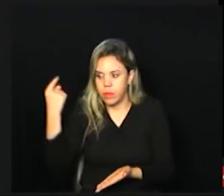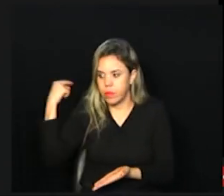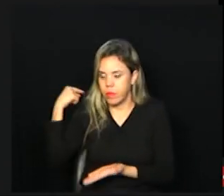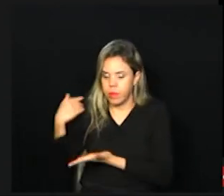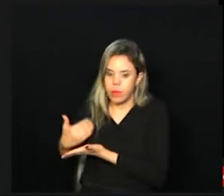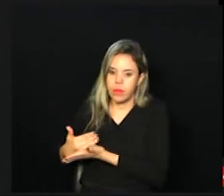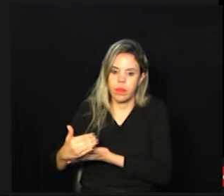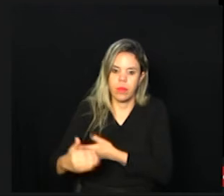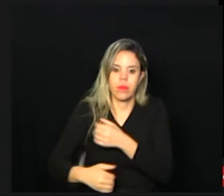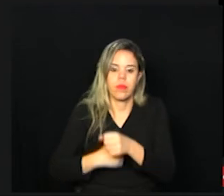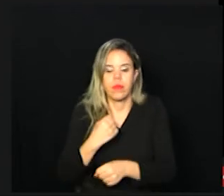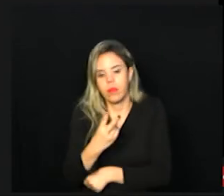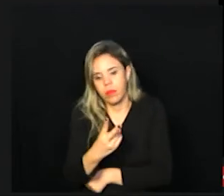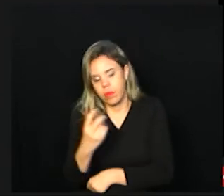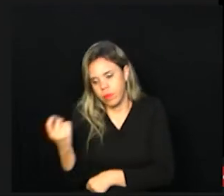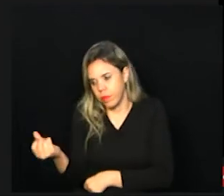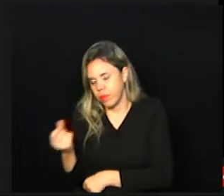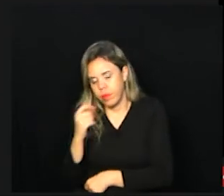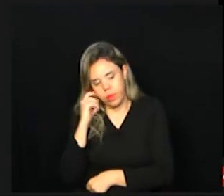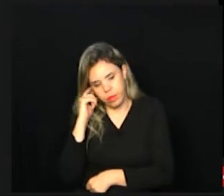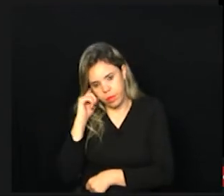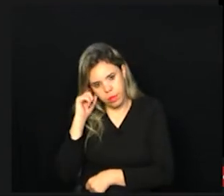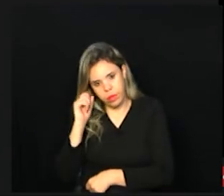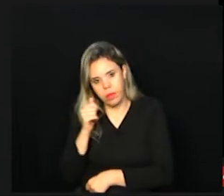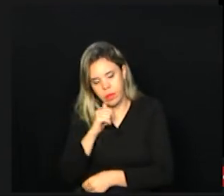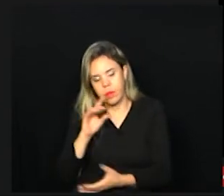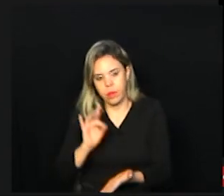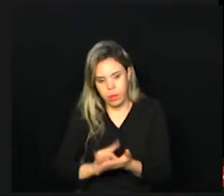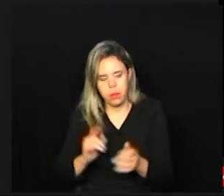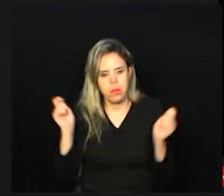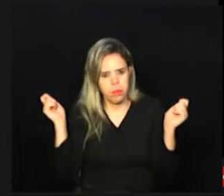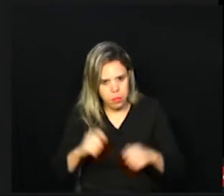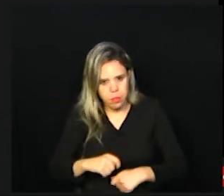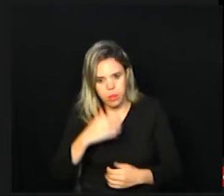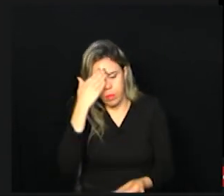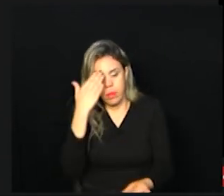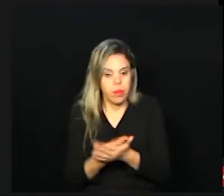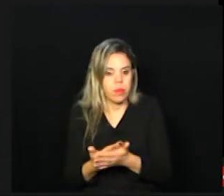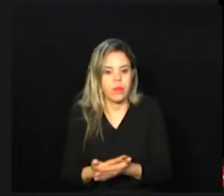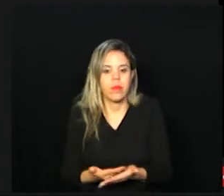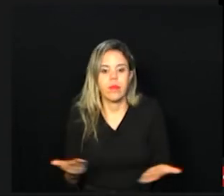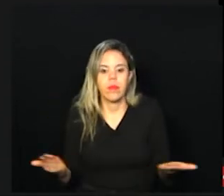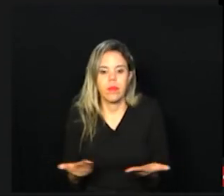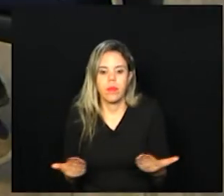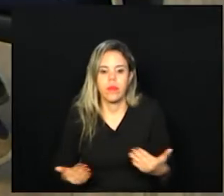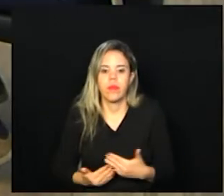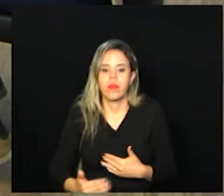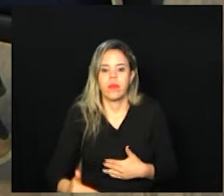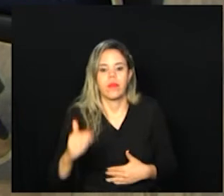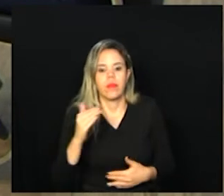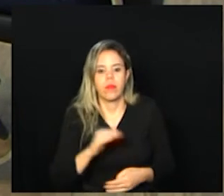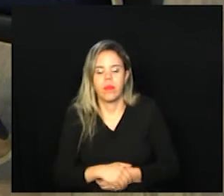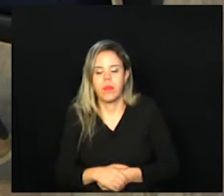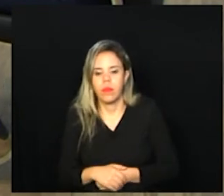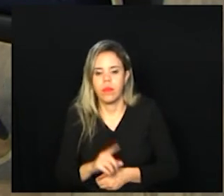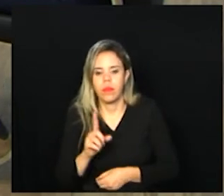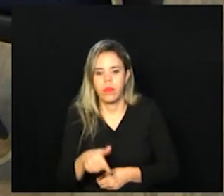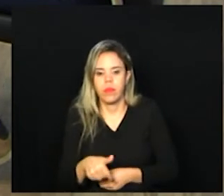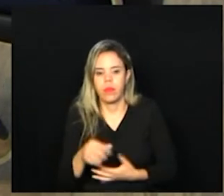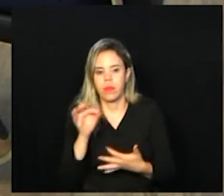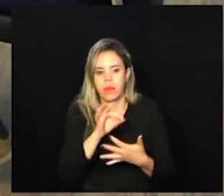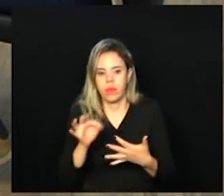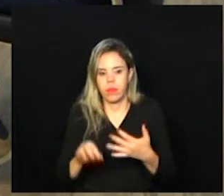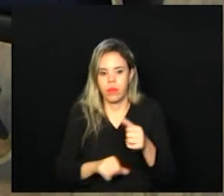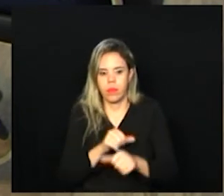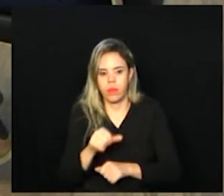de 2006, a palavra dela realmente tem peso hoje em dia, muito peso. Então, essas foram várias